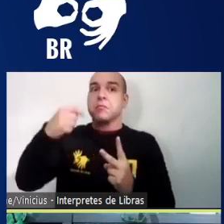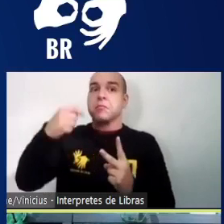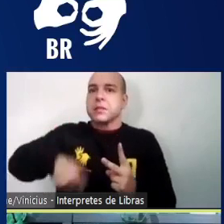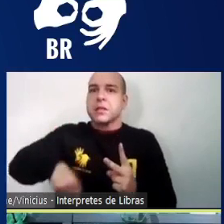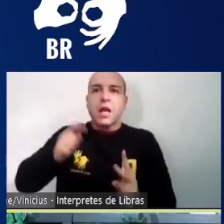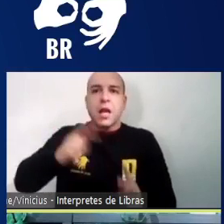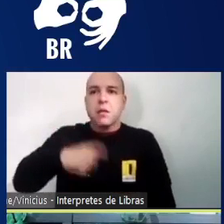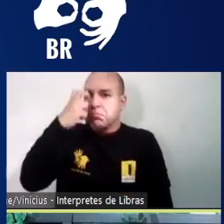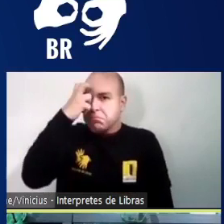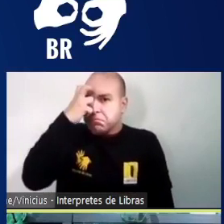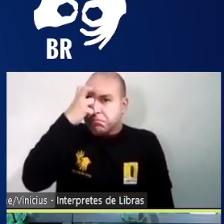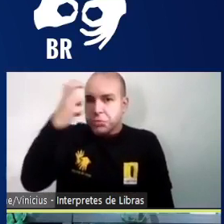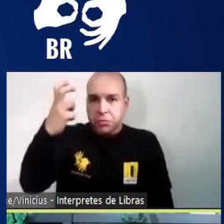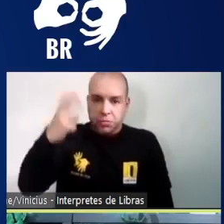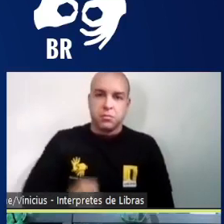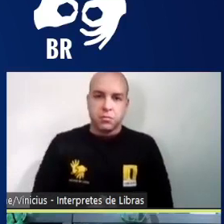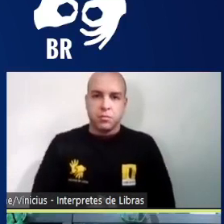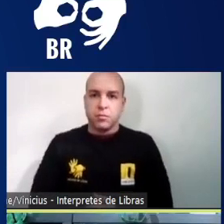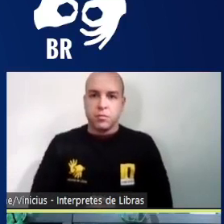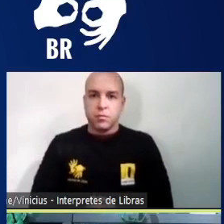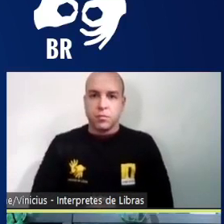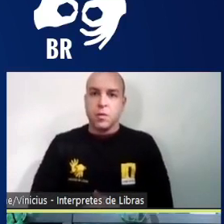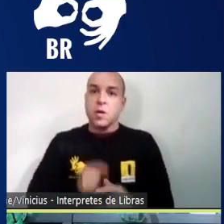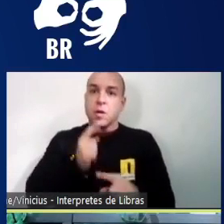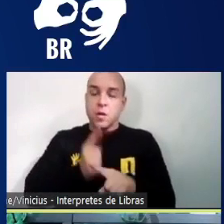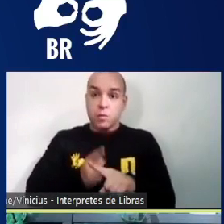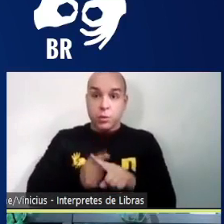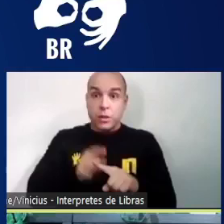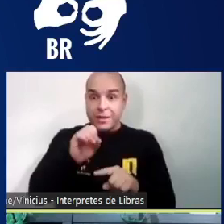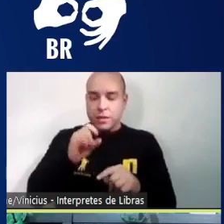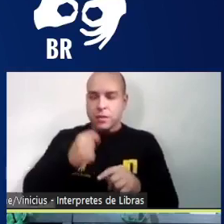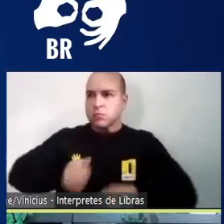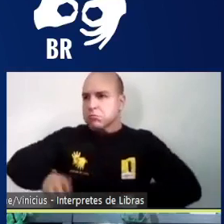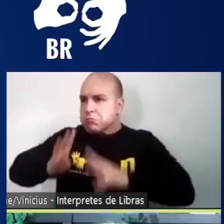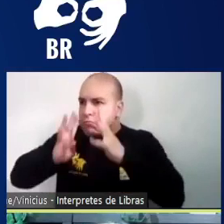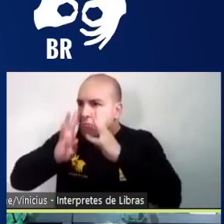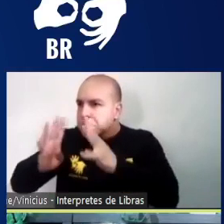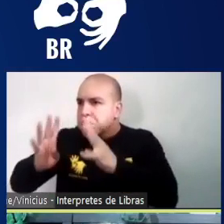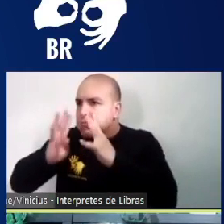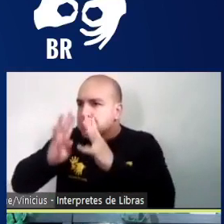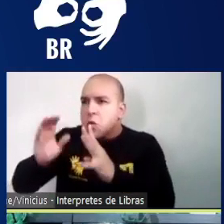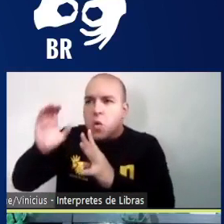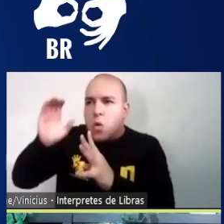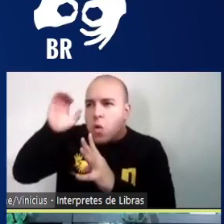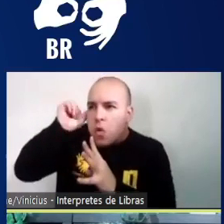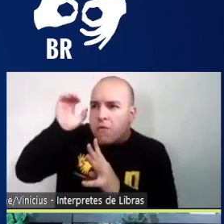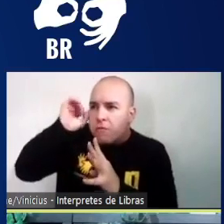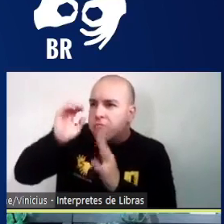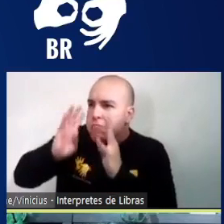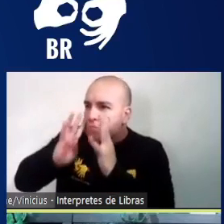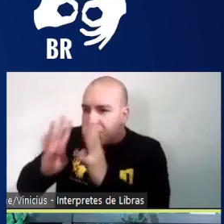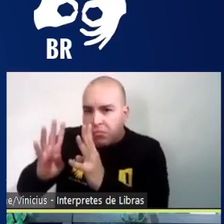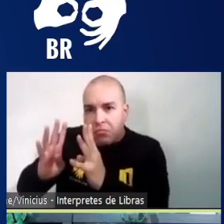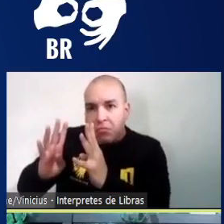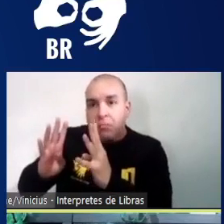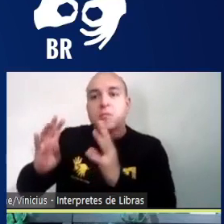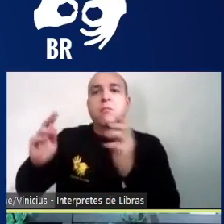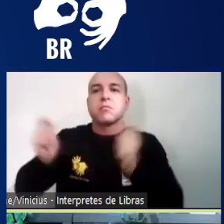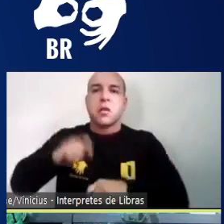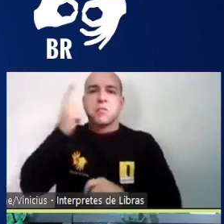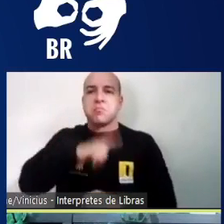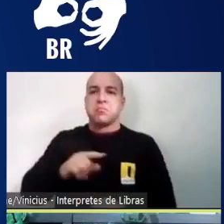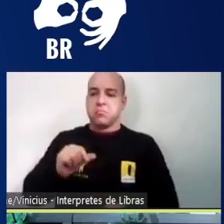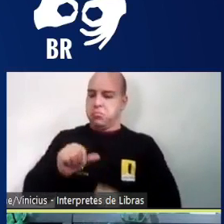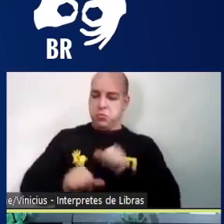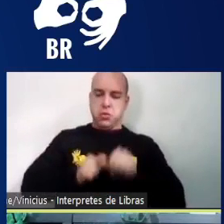só depois que se aprende a ouvir que a sabedoria começa. E descobre-se,